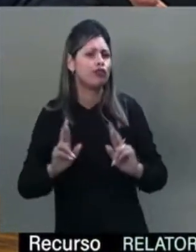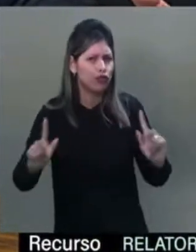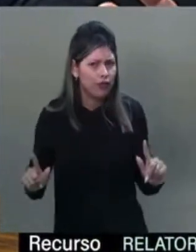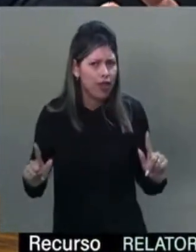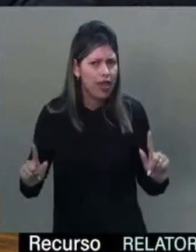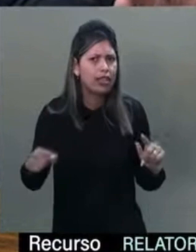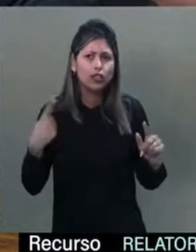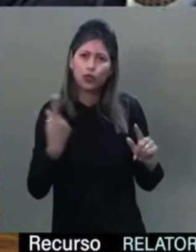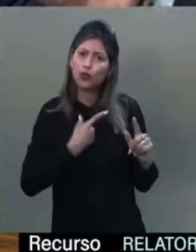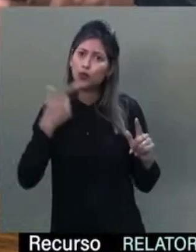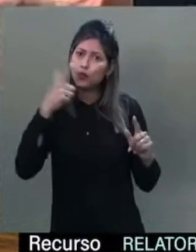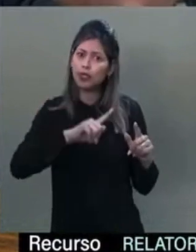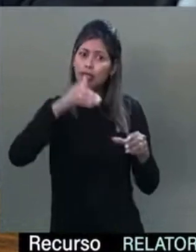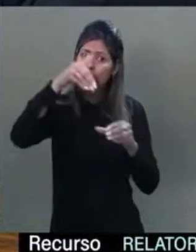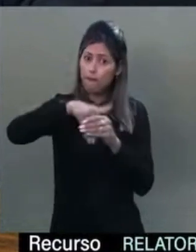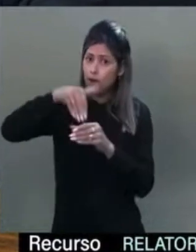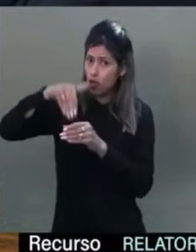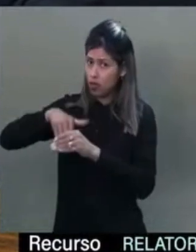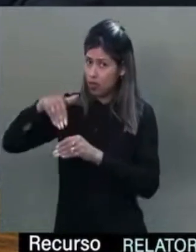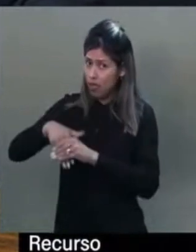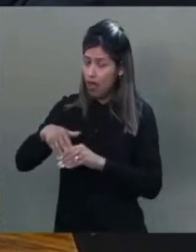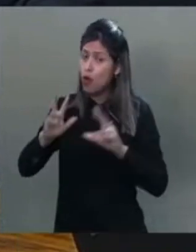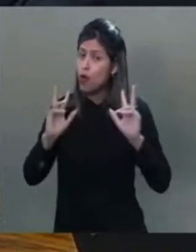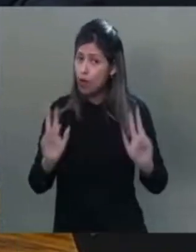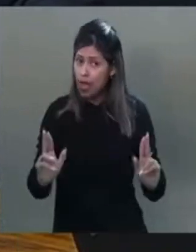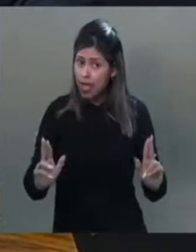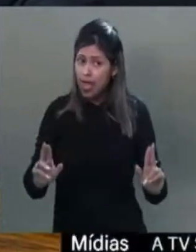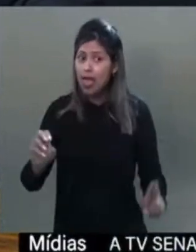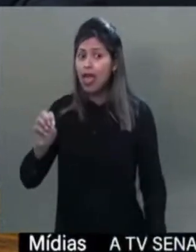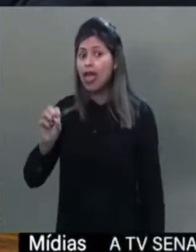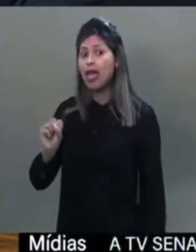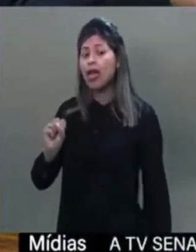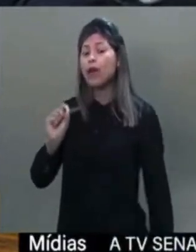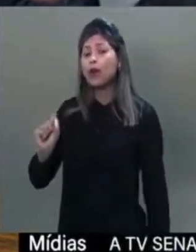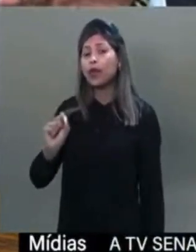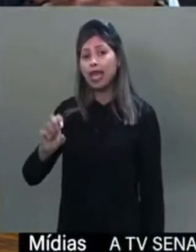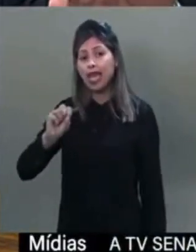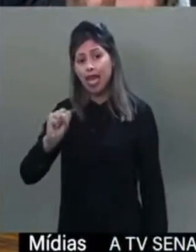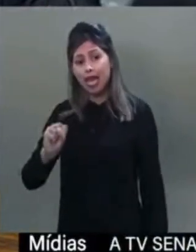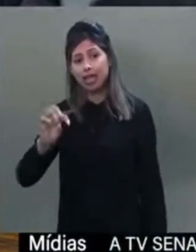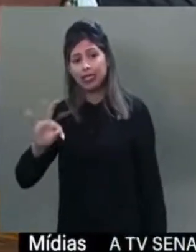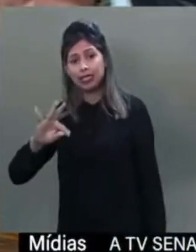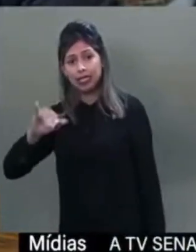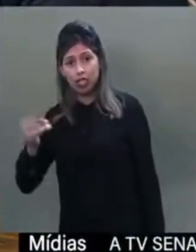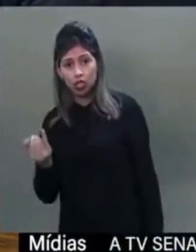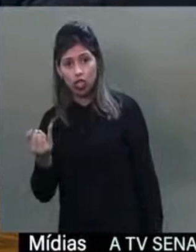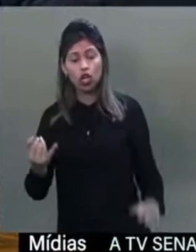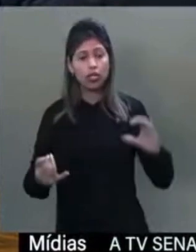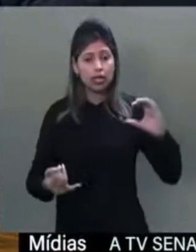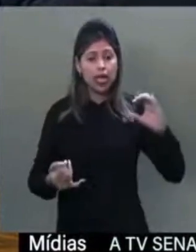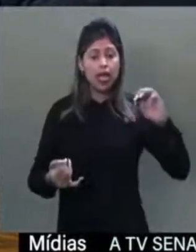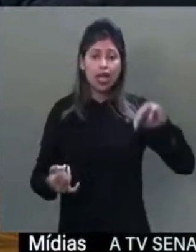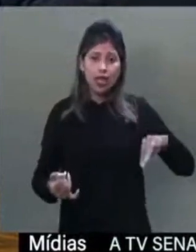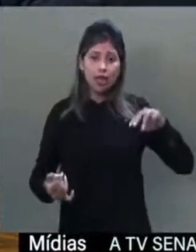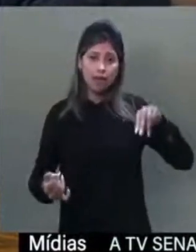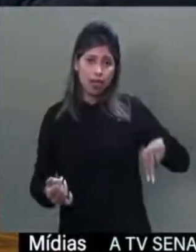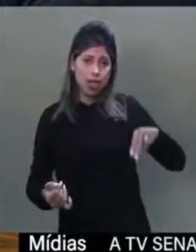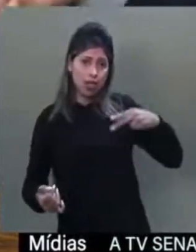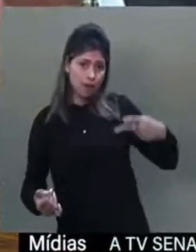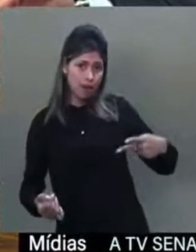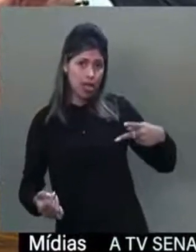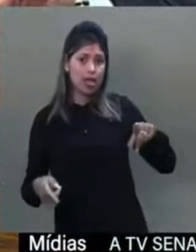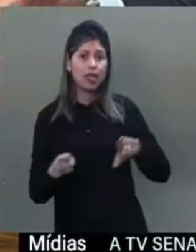aqui, membros para o STJ, nós votamos aqui para o CNJ, para o CNMP, nós votamos